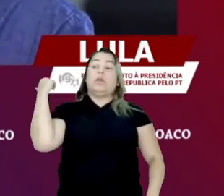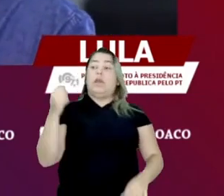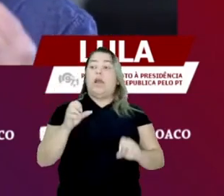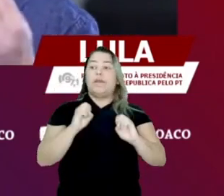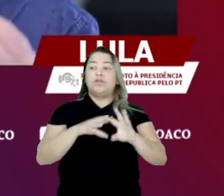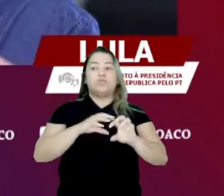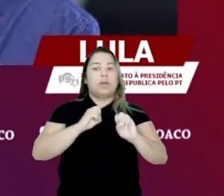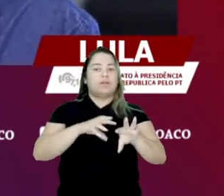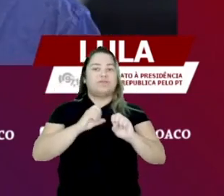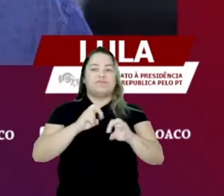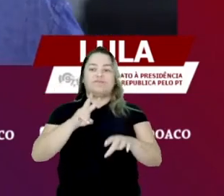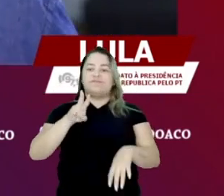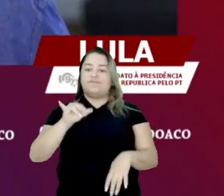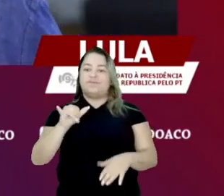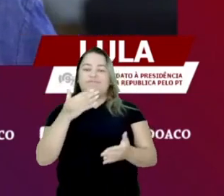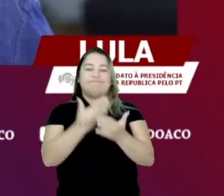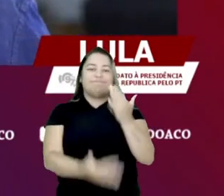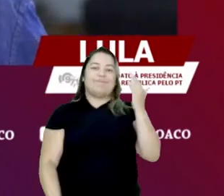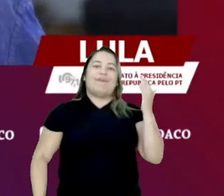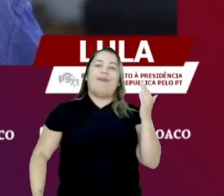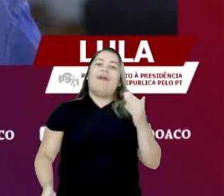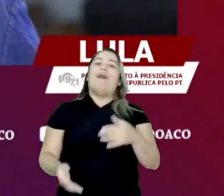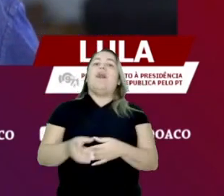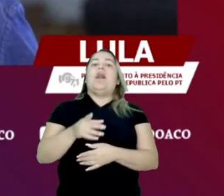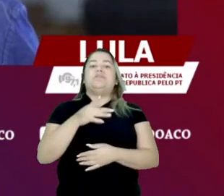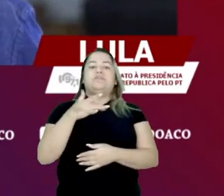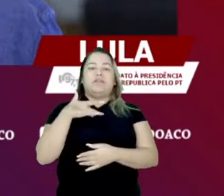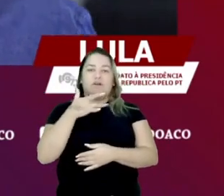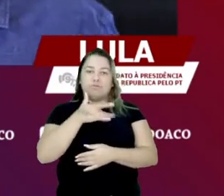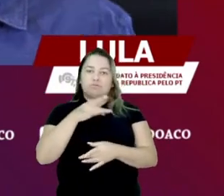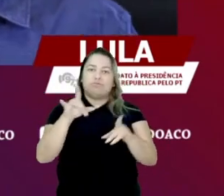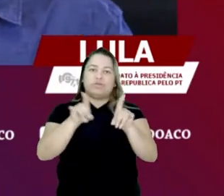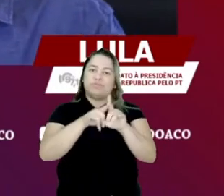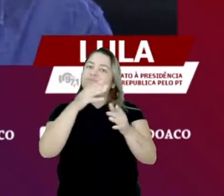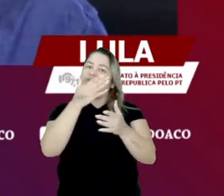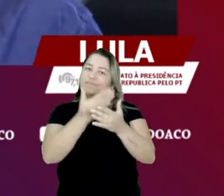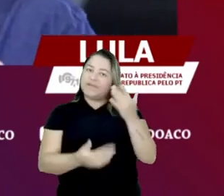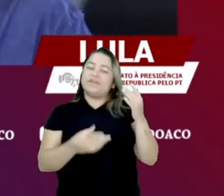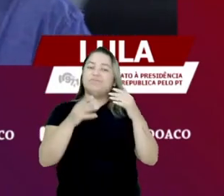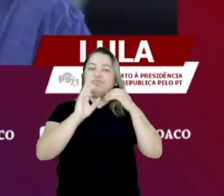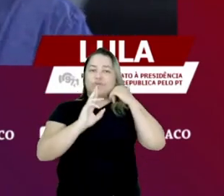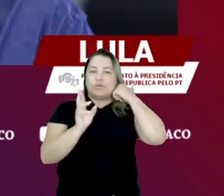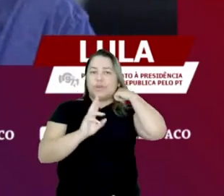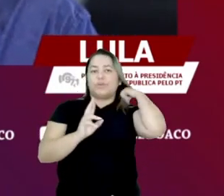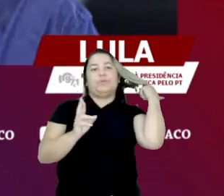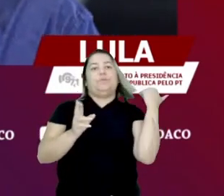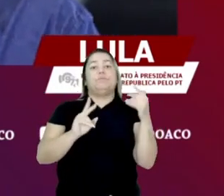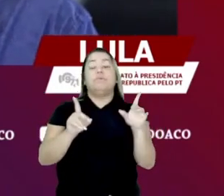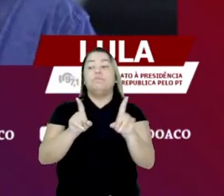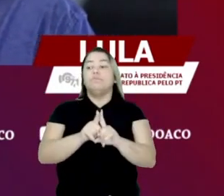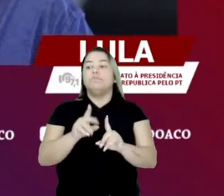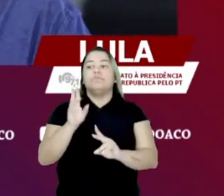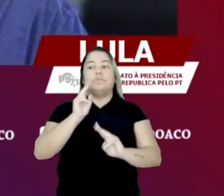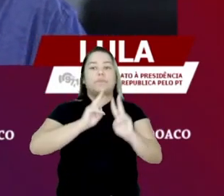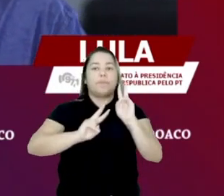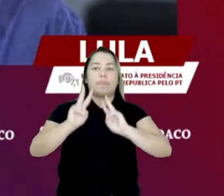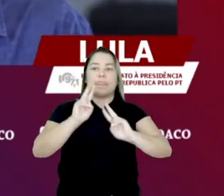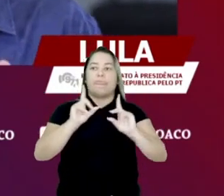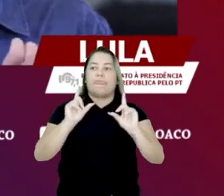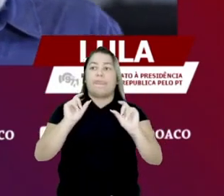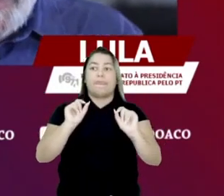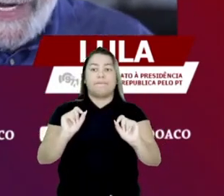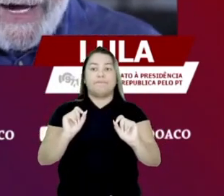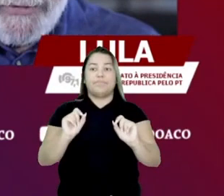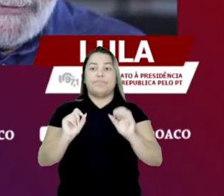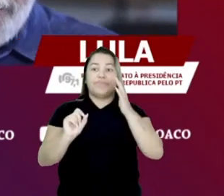ICMS para o governo, você vai reduzir o dinheiro dos municípios. Então, o que é que vai acontecer? Para beneficiar as pessoas